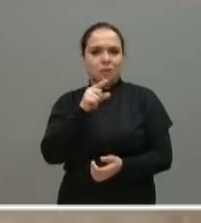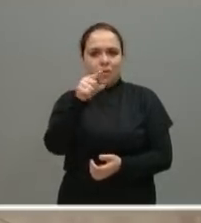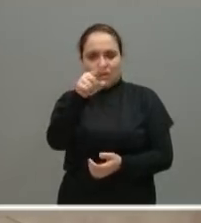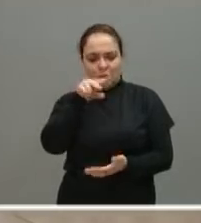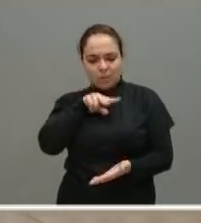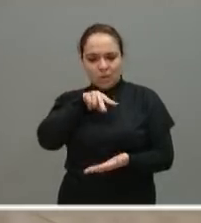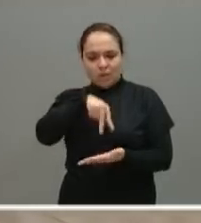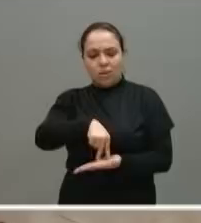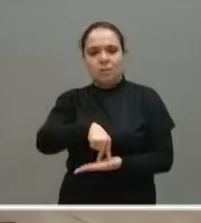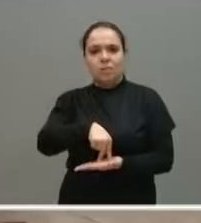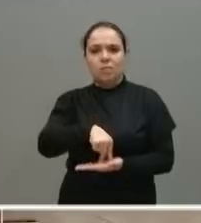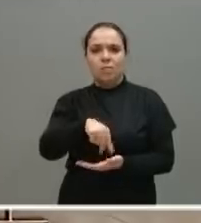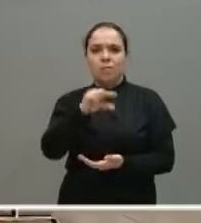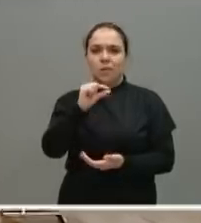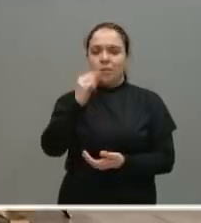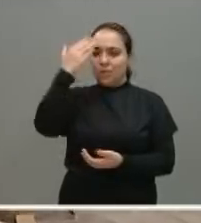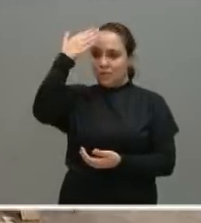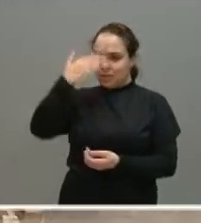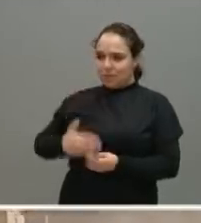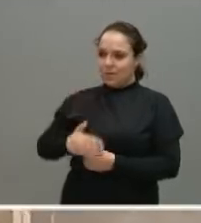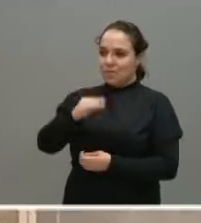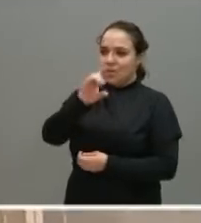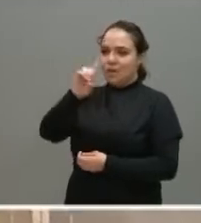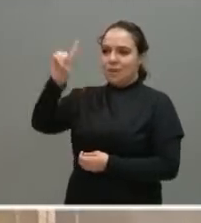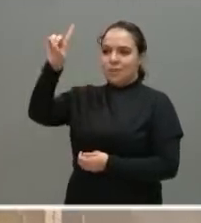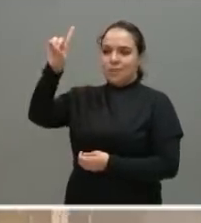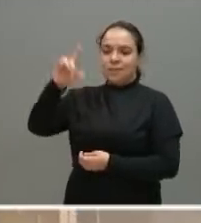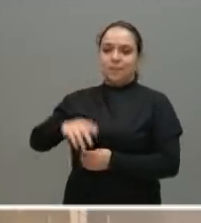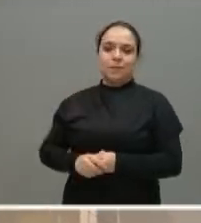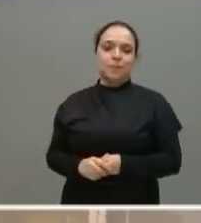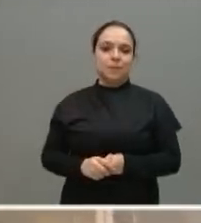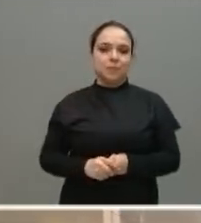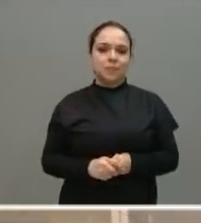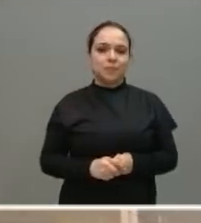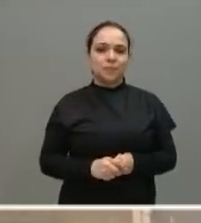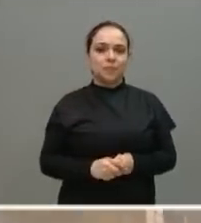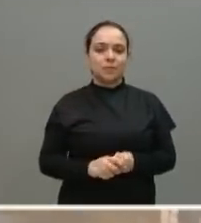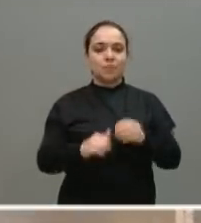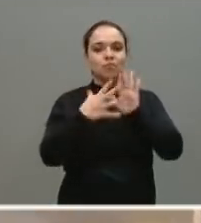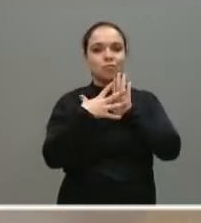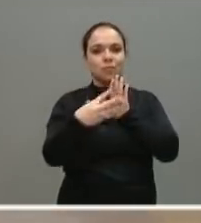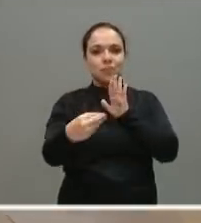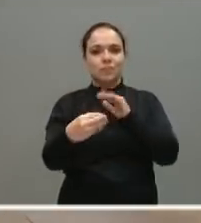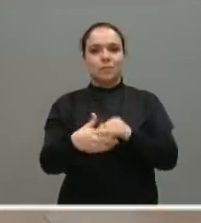pé, na presença de Jesus, e repetisse: